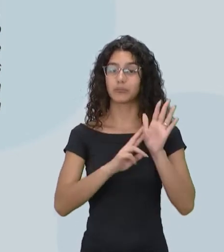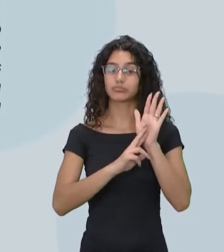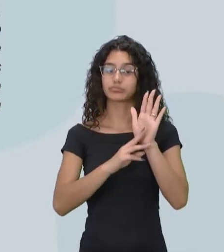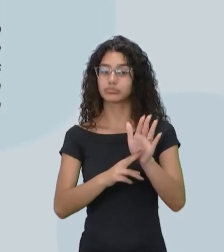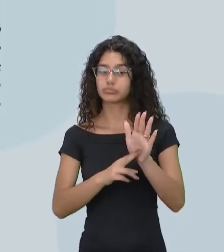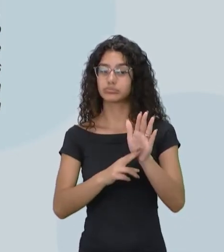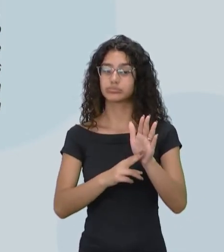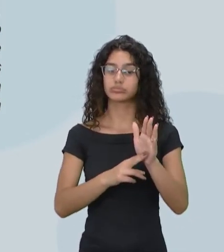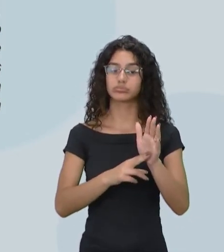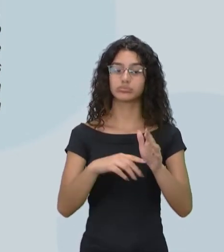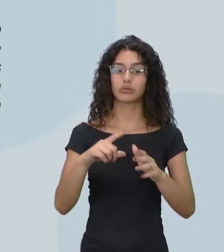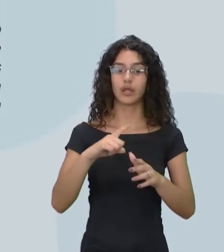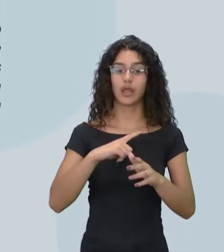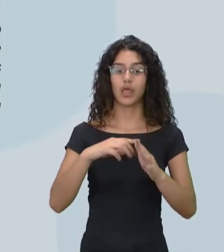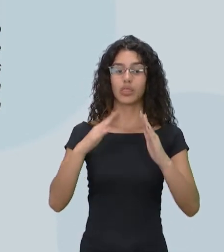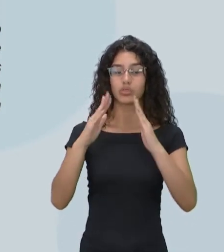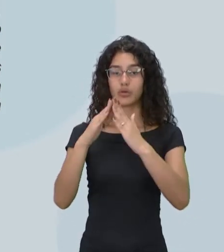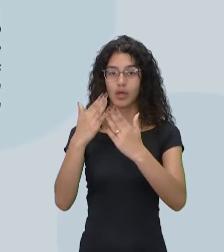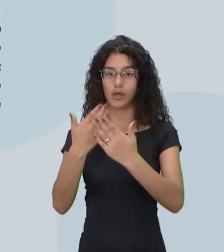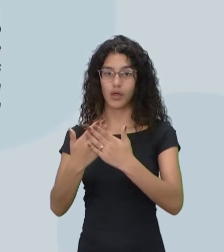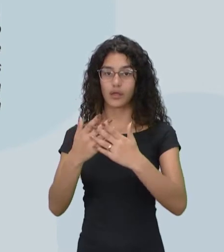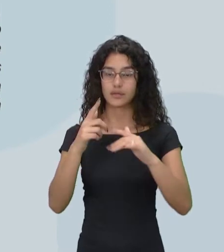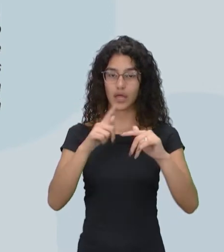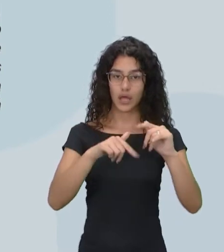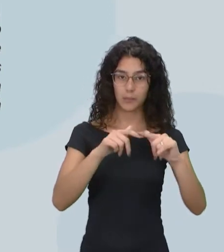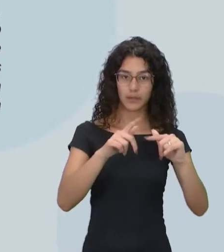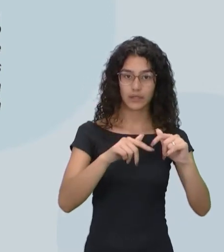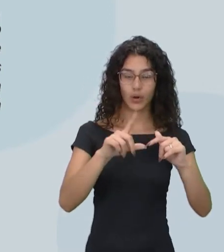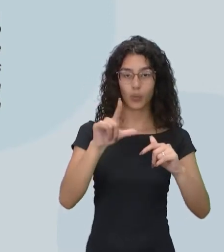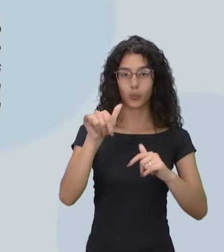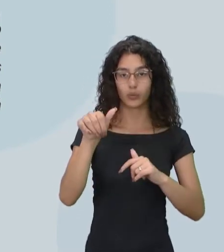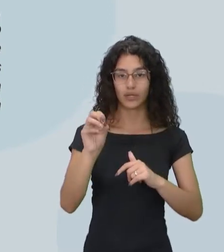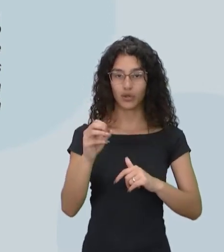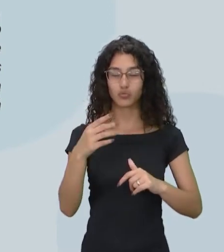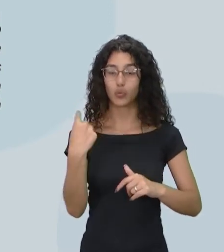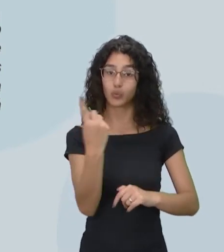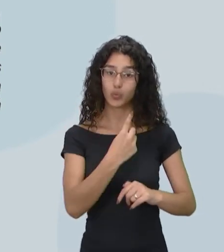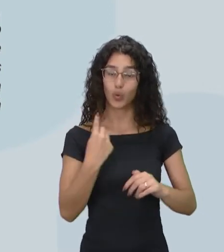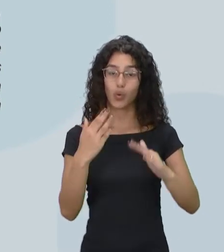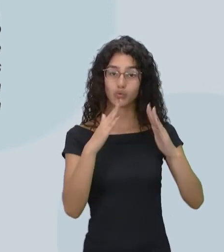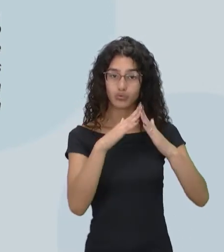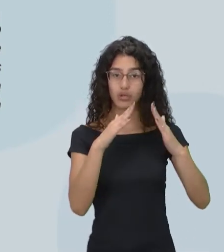resíduos sólidos domiciliares, ou seja, residenciais. Os nossos